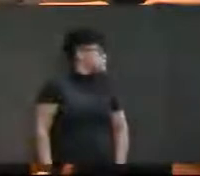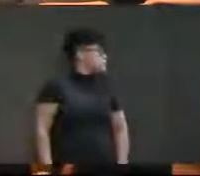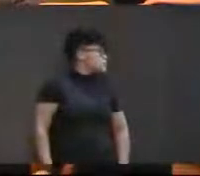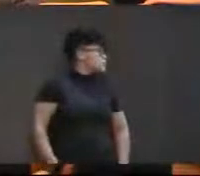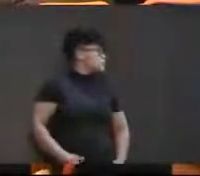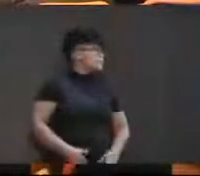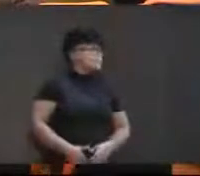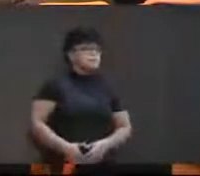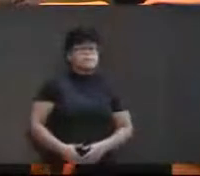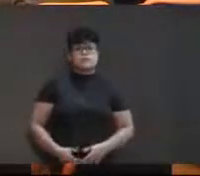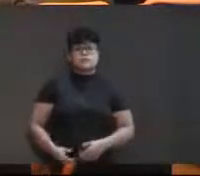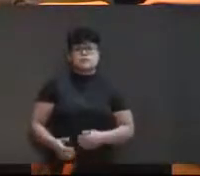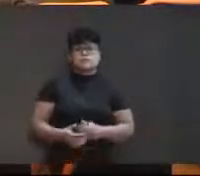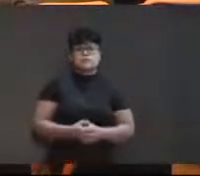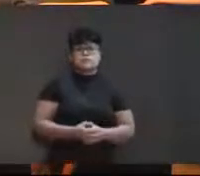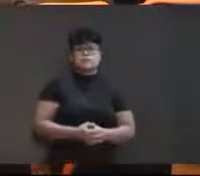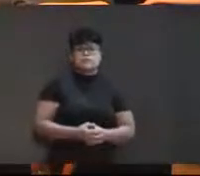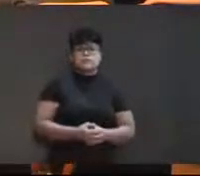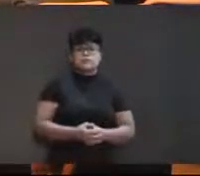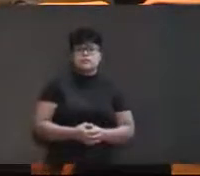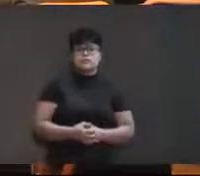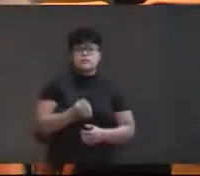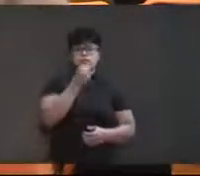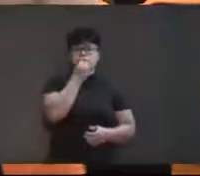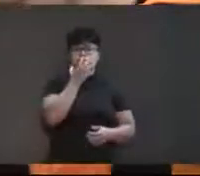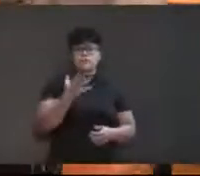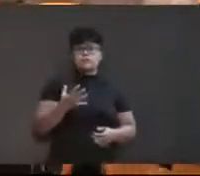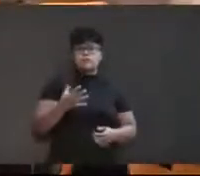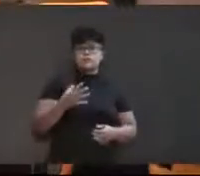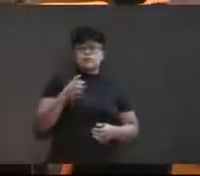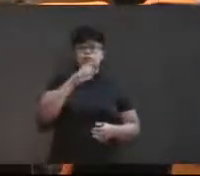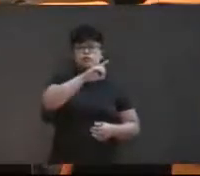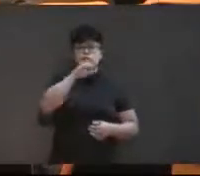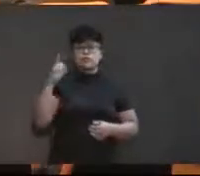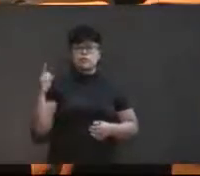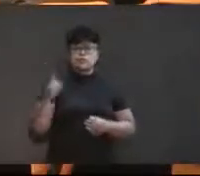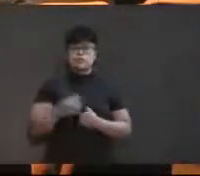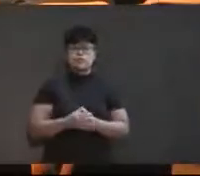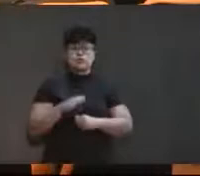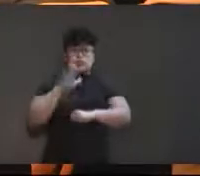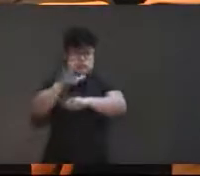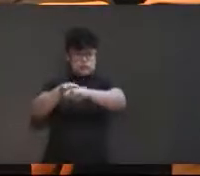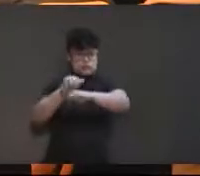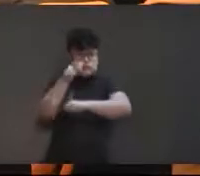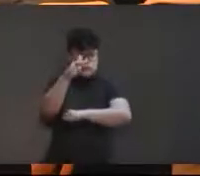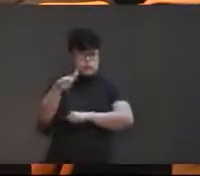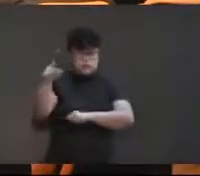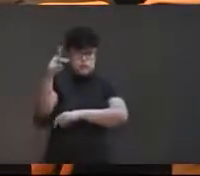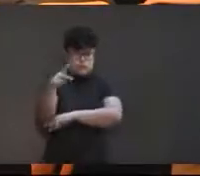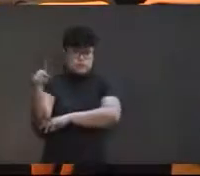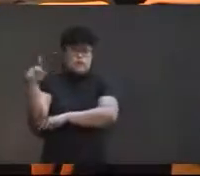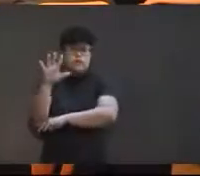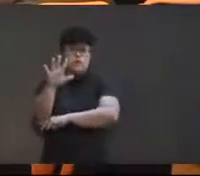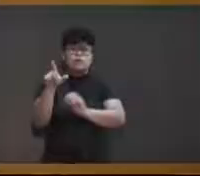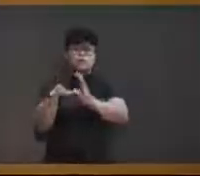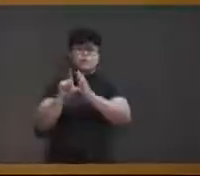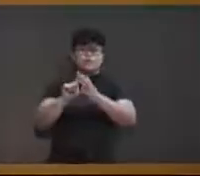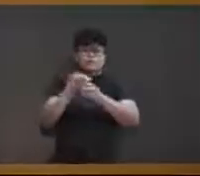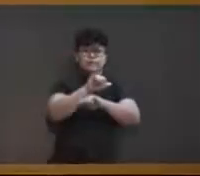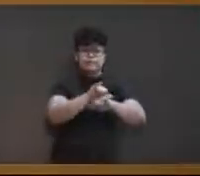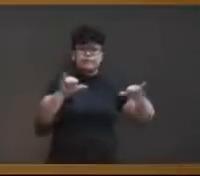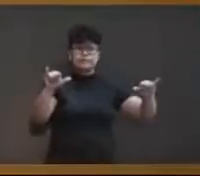Oi bom dia antes de chamar a próxima professora eu gostei de dar dois avisos